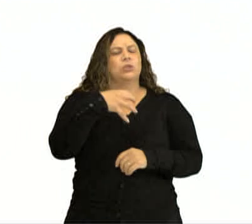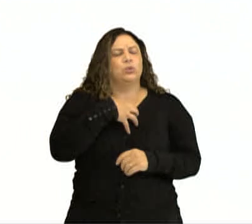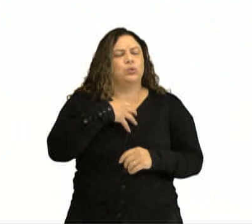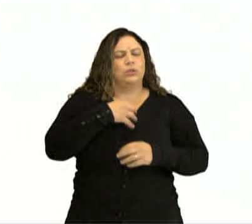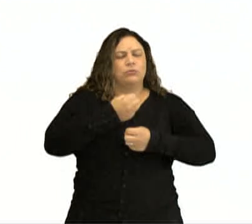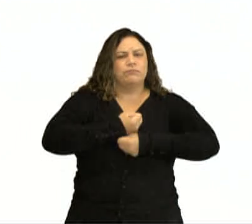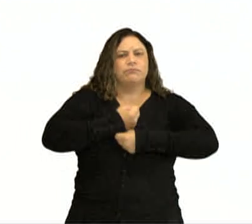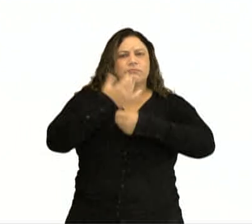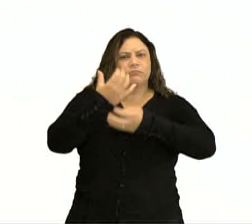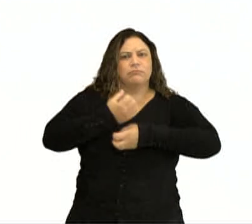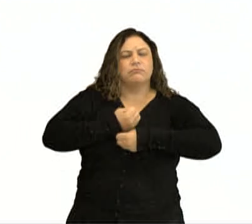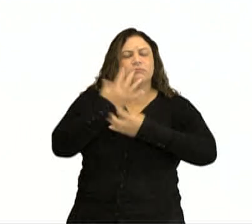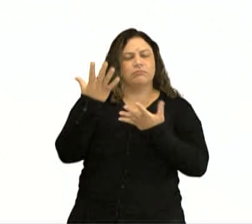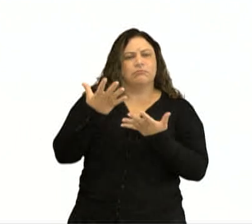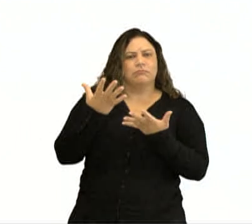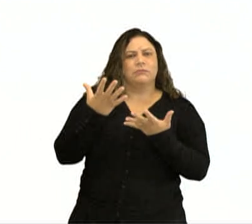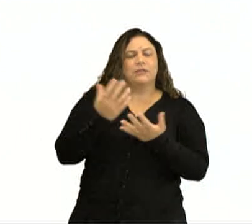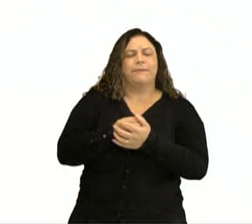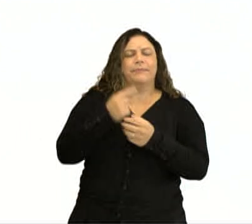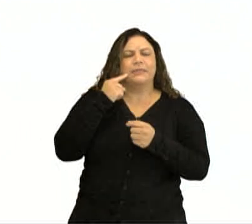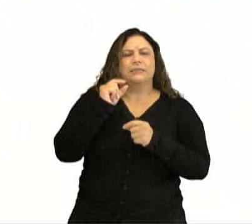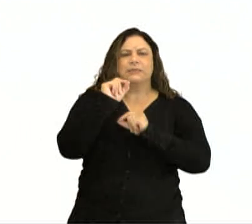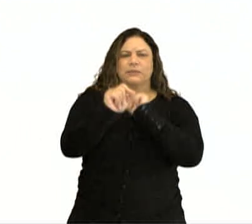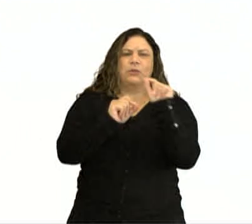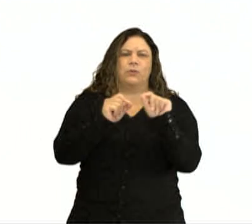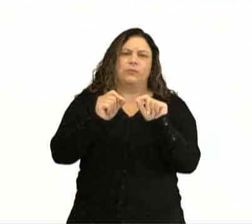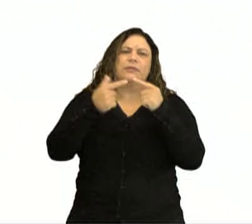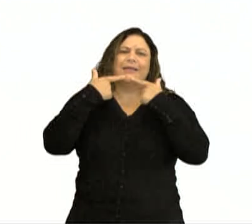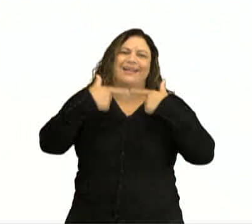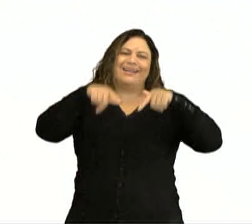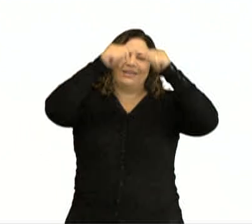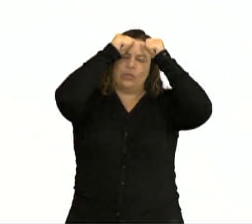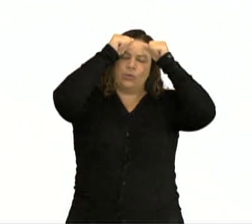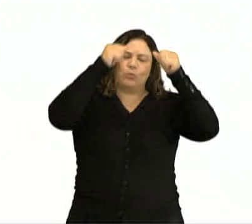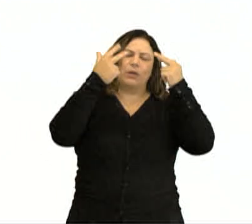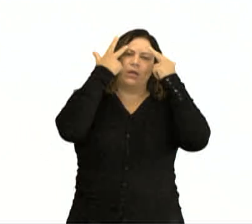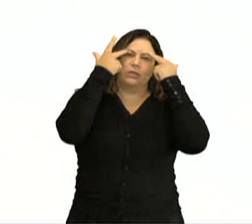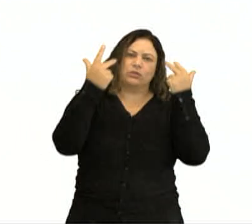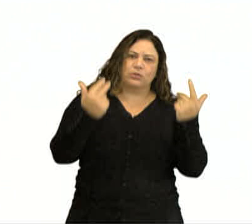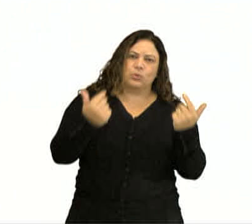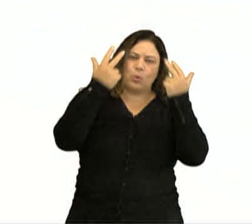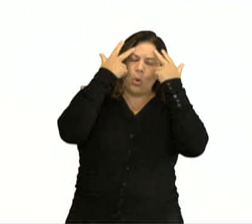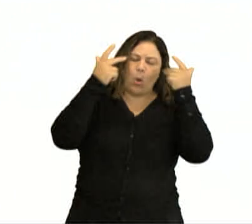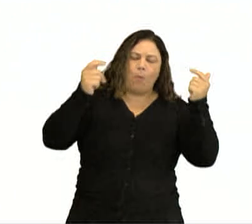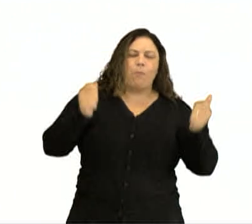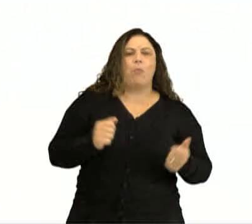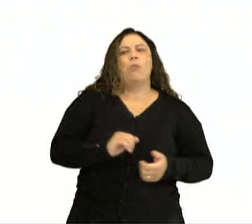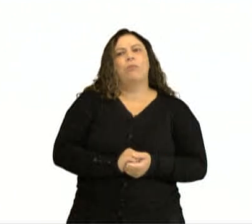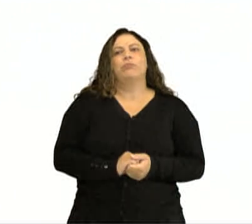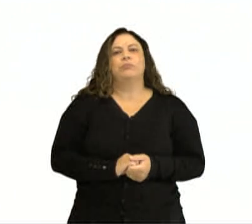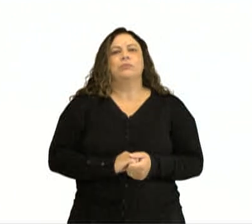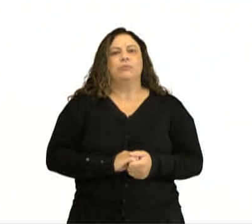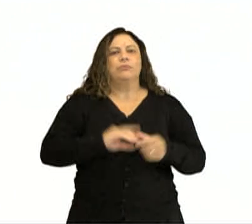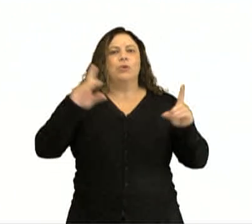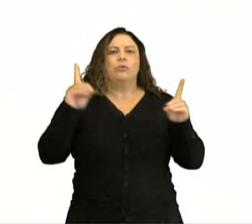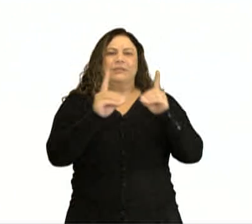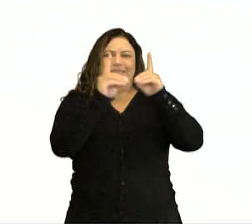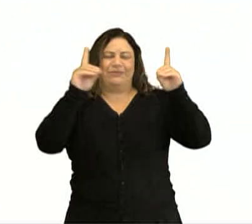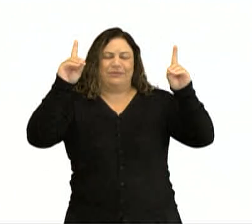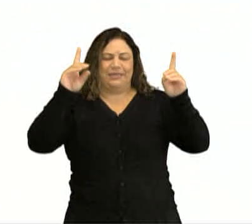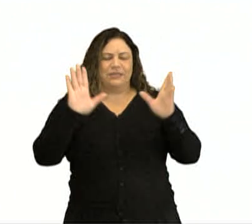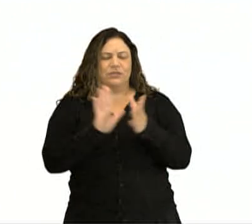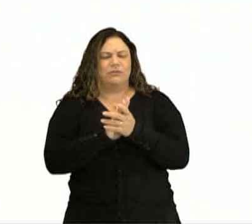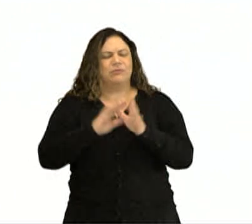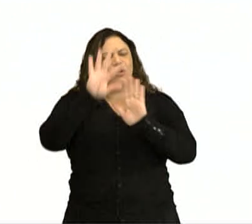expressão que destoam da linguagem comum ou denotativa. As figuras de linguagem dão ao texto